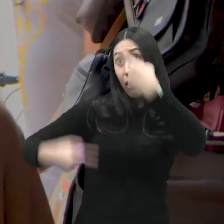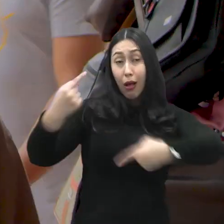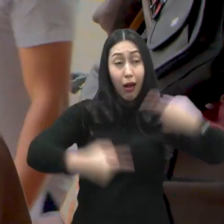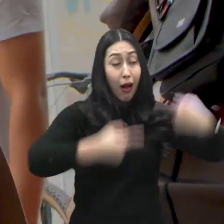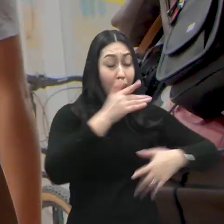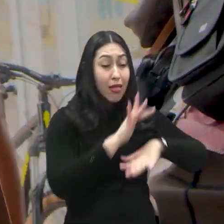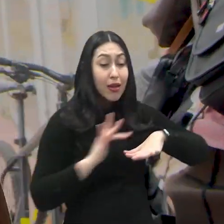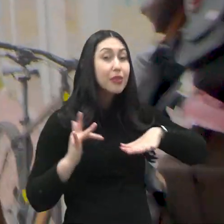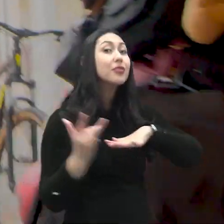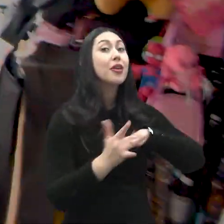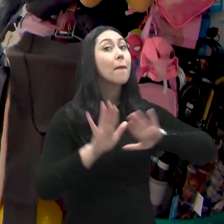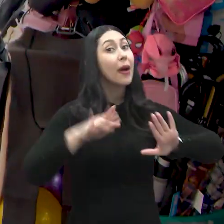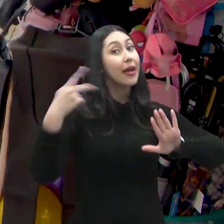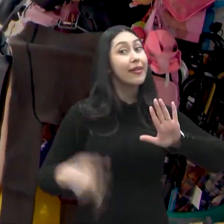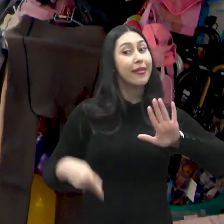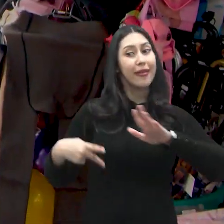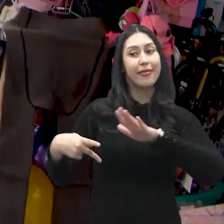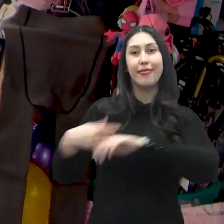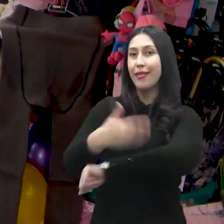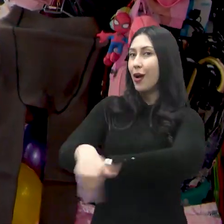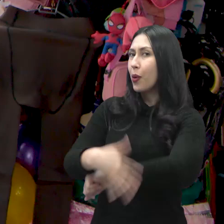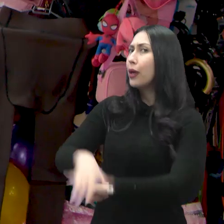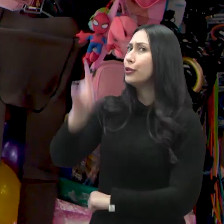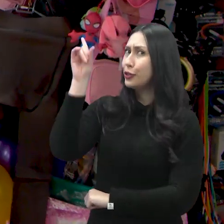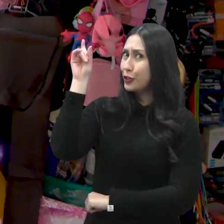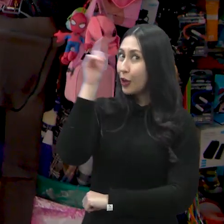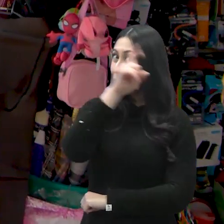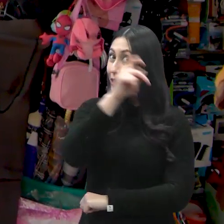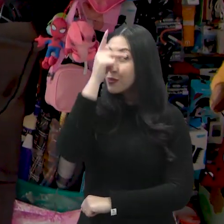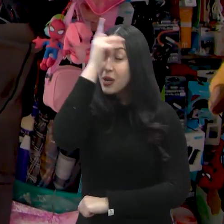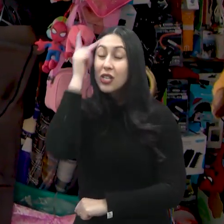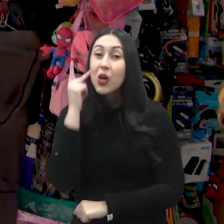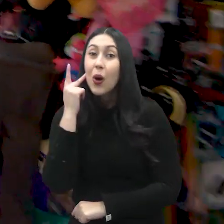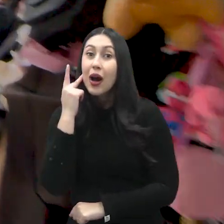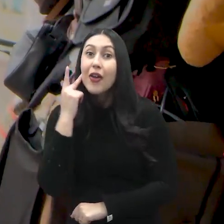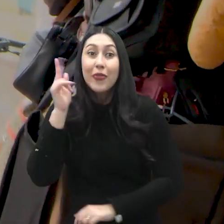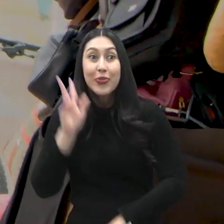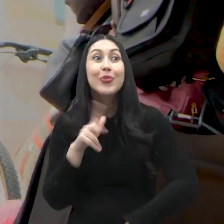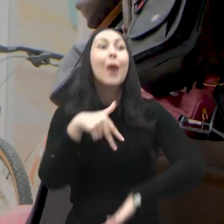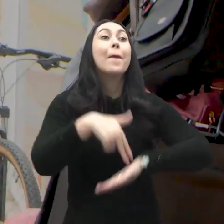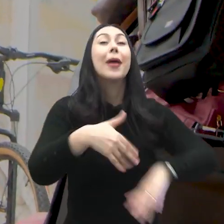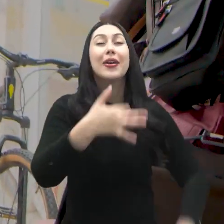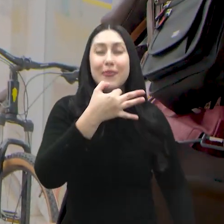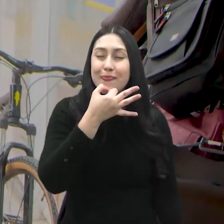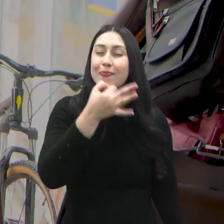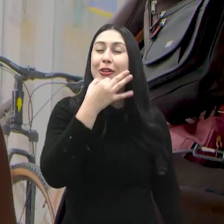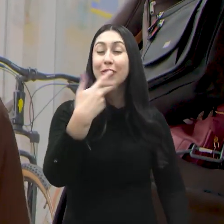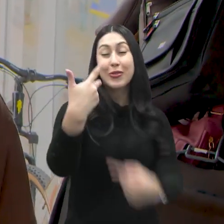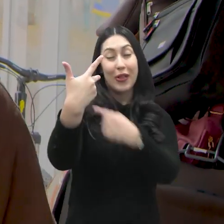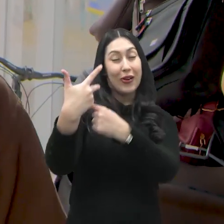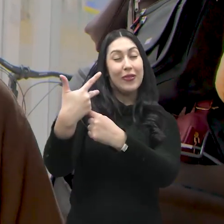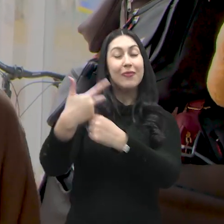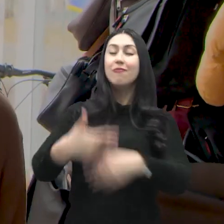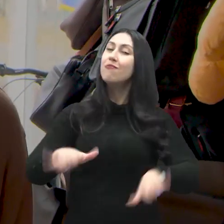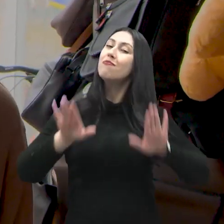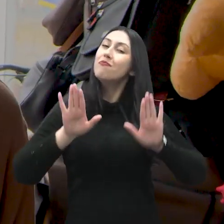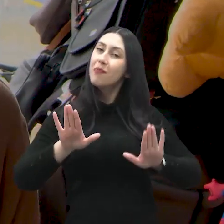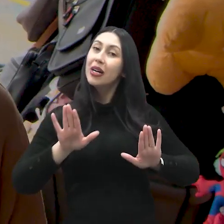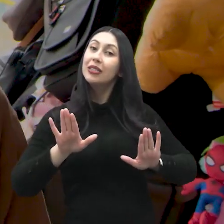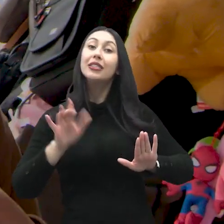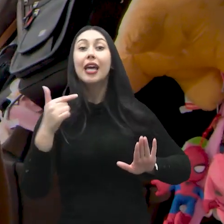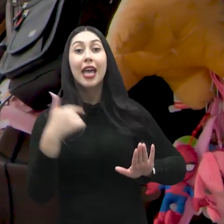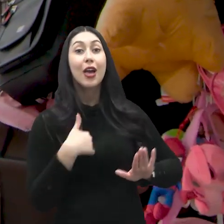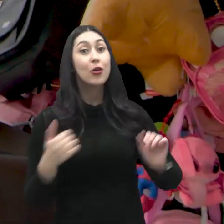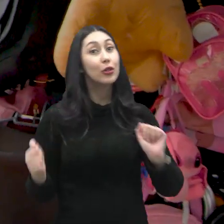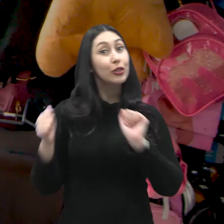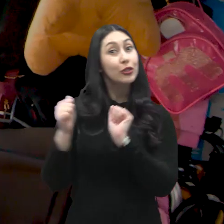fogo nas redes sociais, mas aqui na rua foi difícil achar quem quisesse se comprometer e dar na tela a opinião sobre o assunto. Mas andando aqui pelas